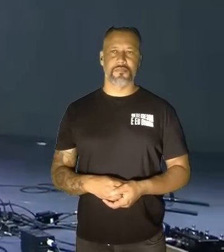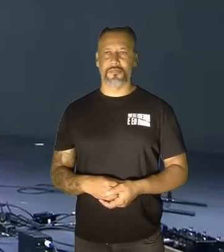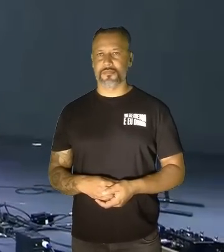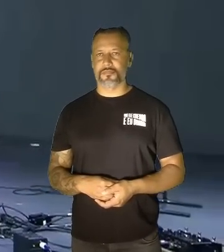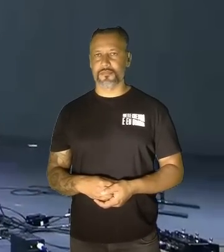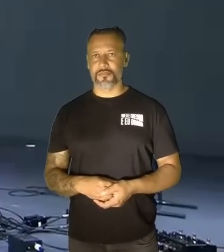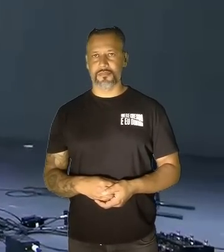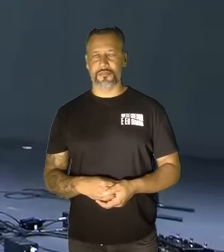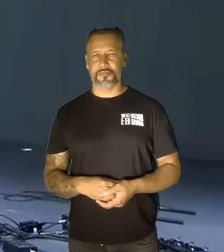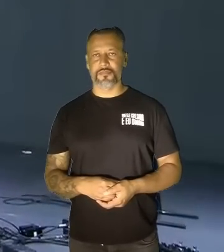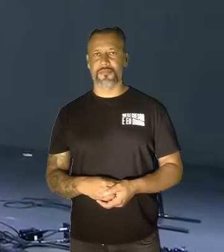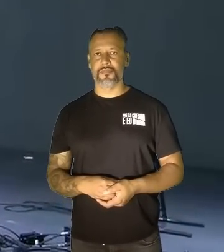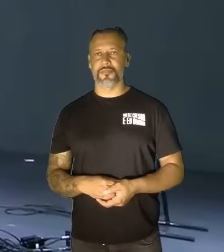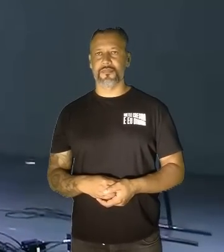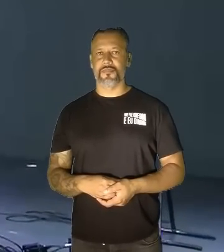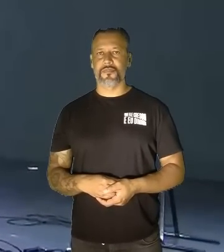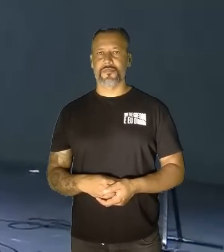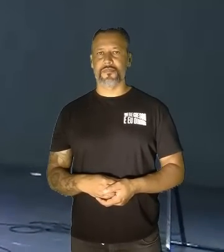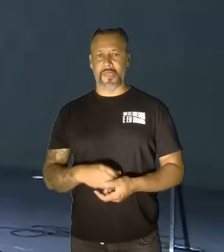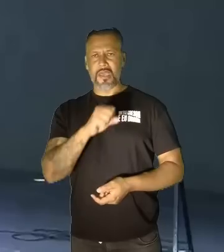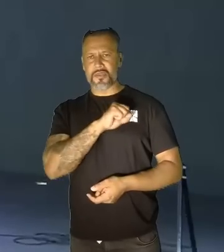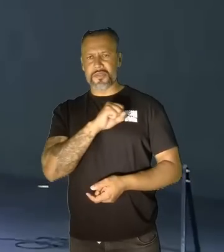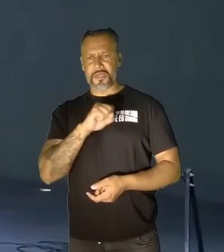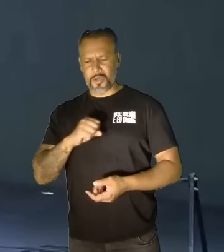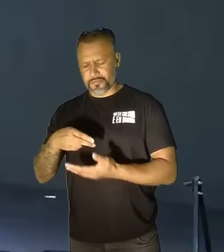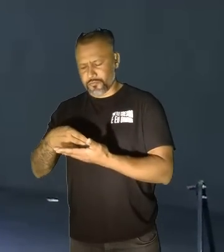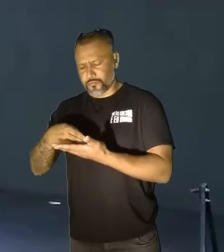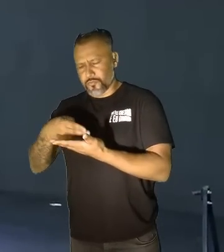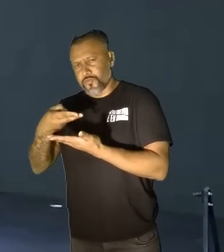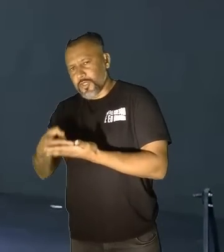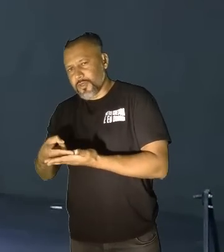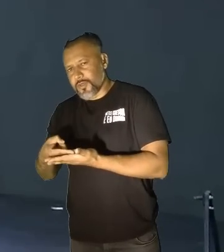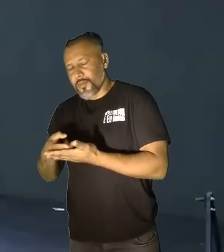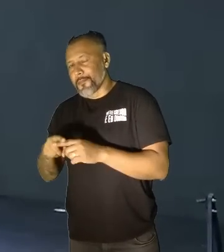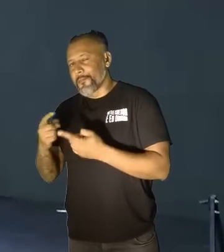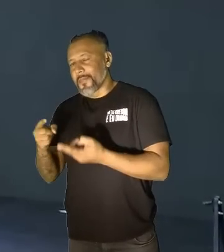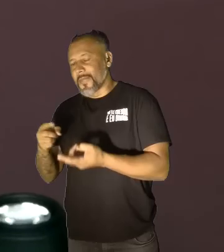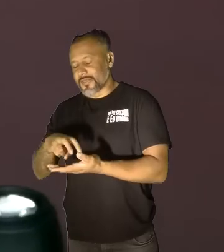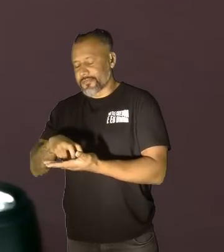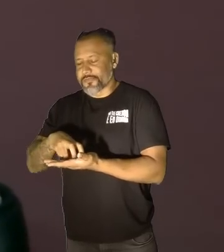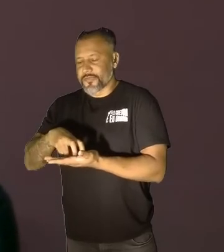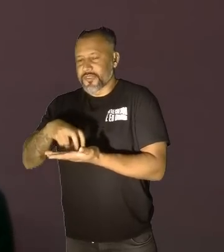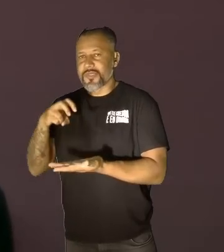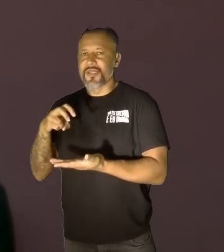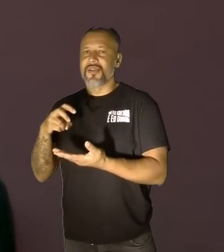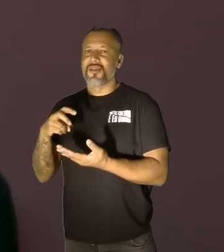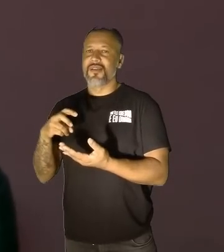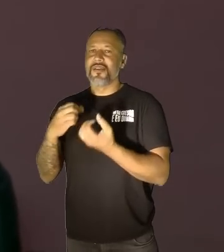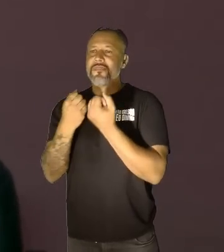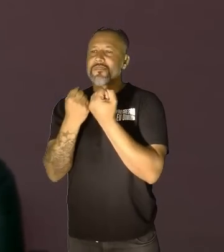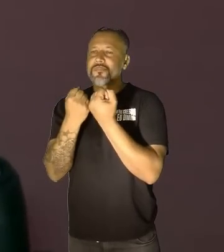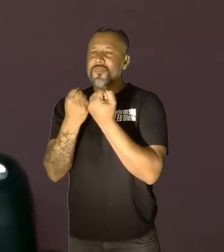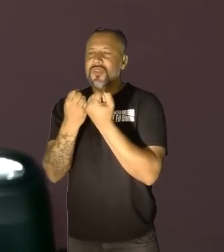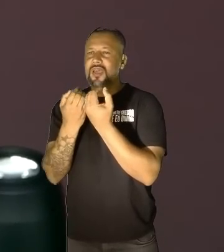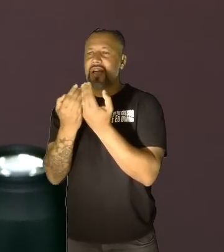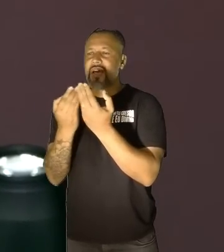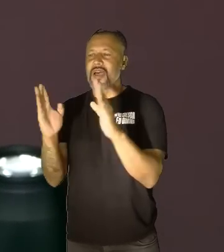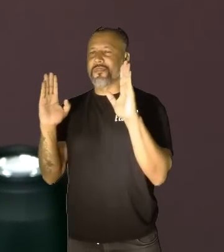mas de manhã, então abriu as portas da casa do